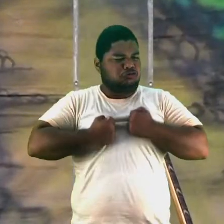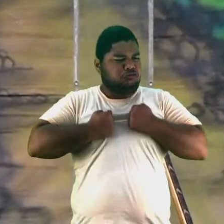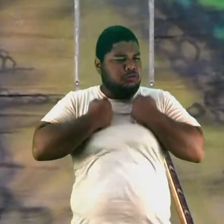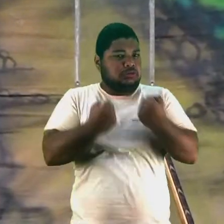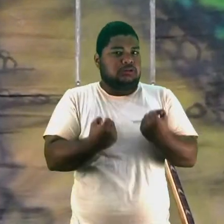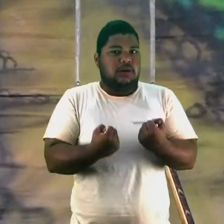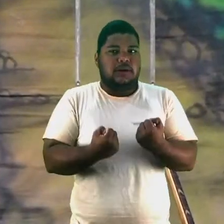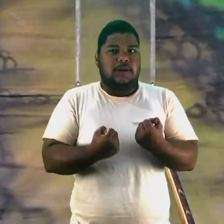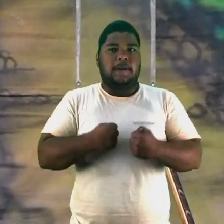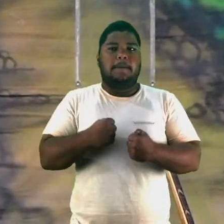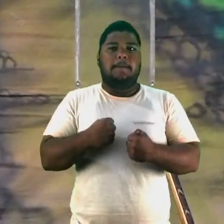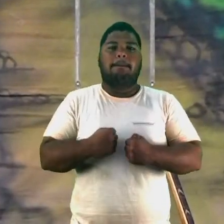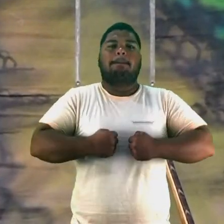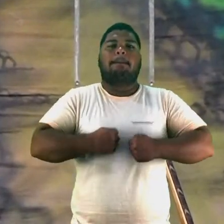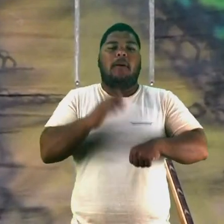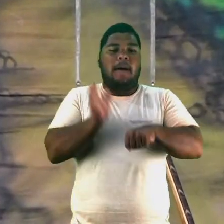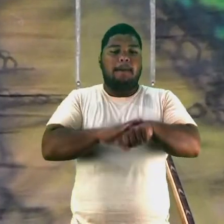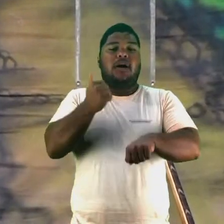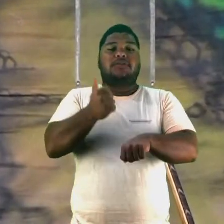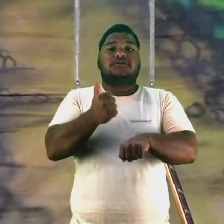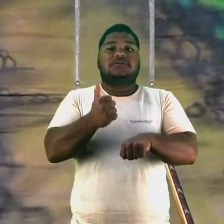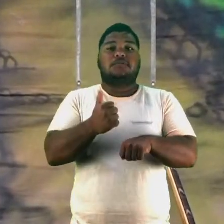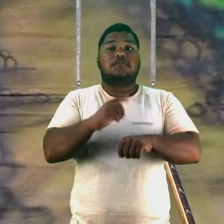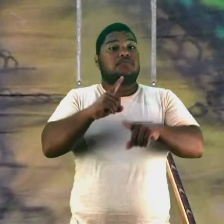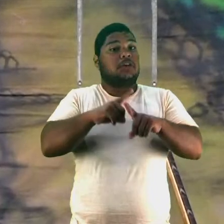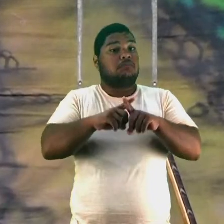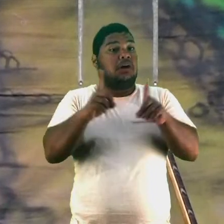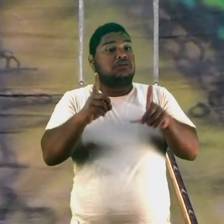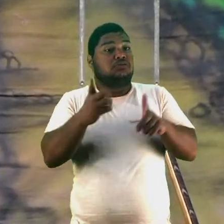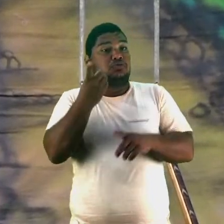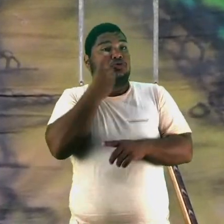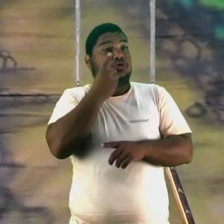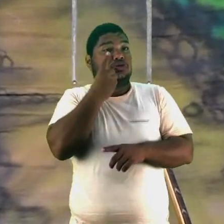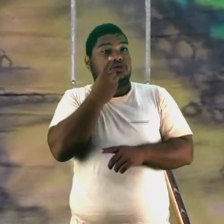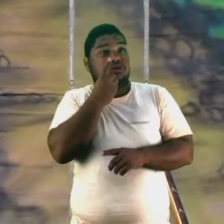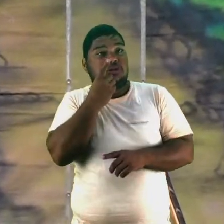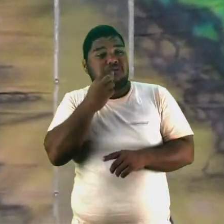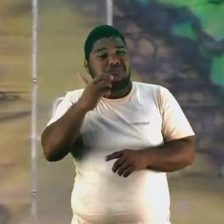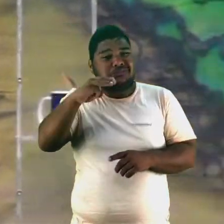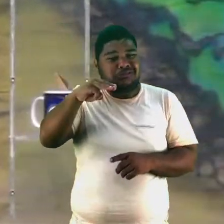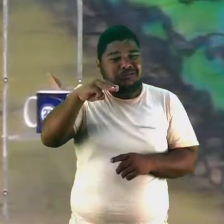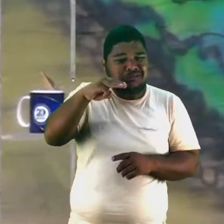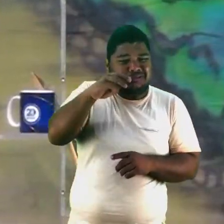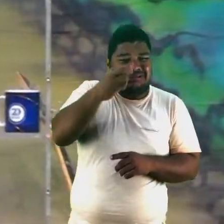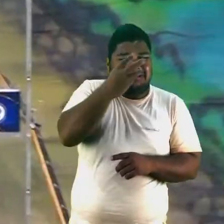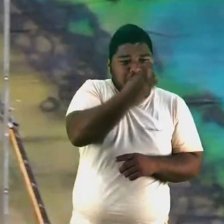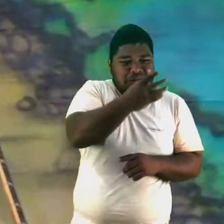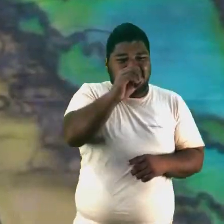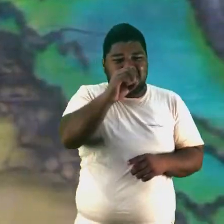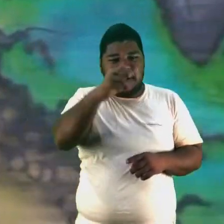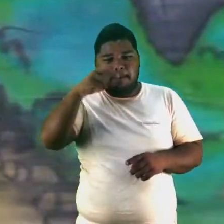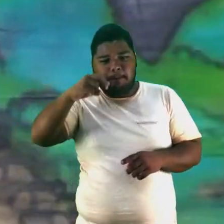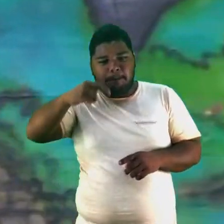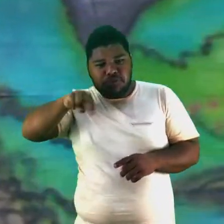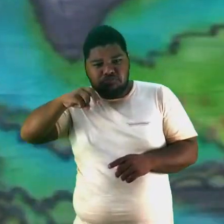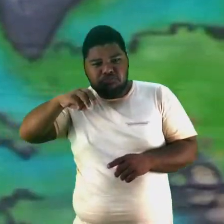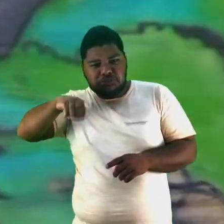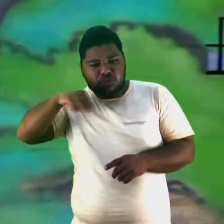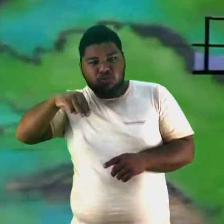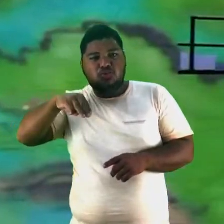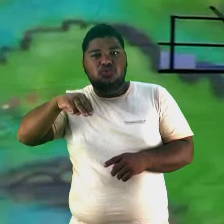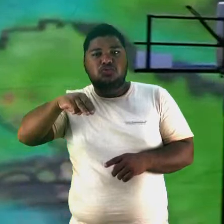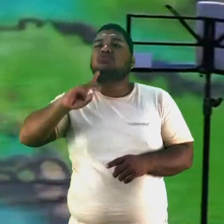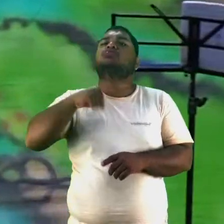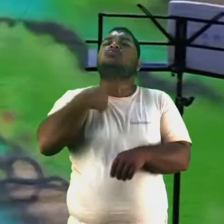tempo. Mas no dia a dia, 30 minutos. Se tirarmos 30 minutos do nosso tempo